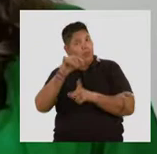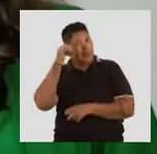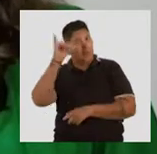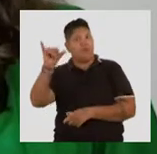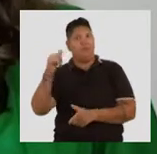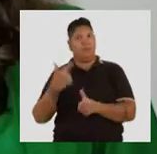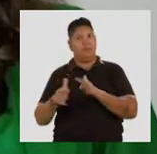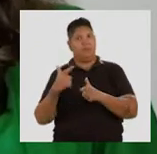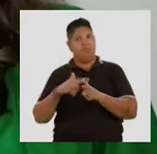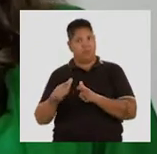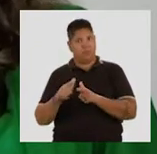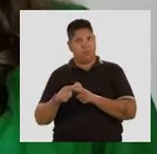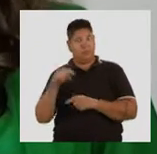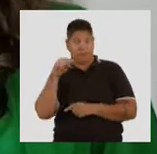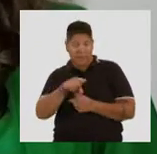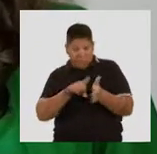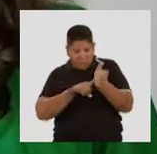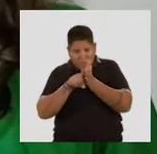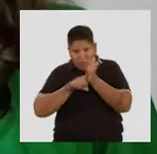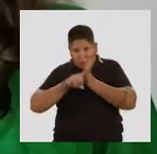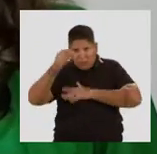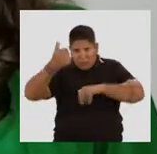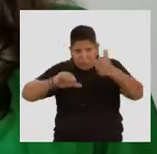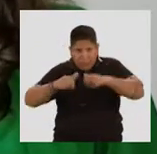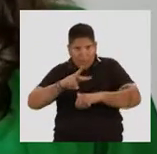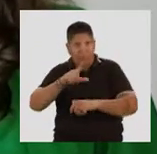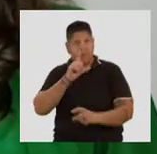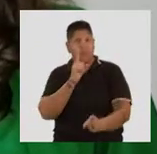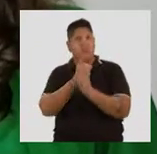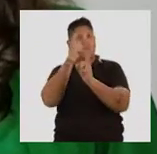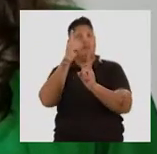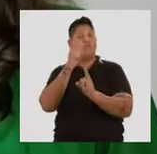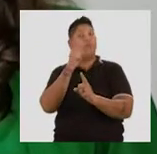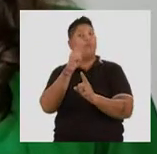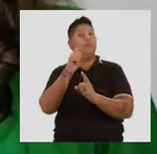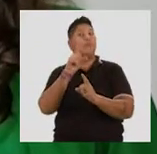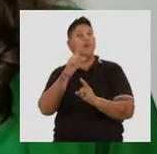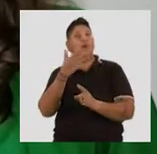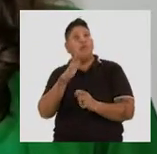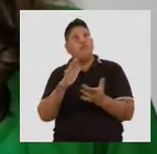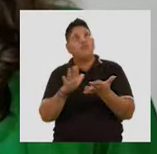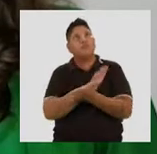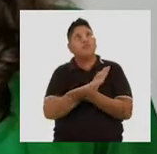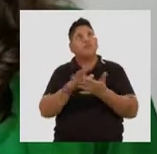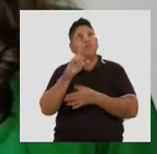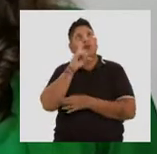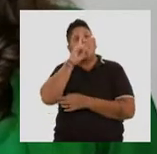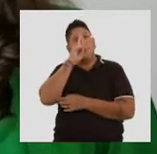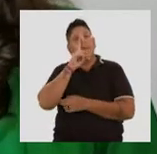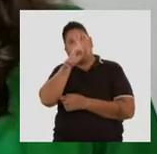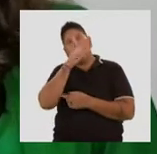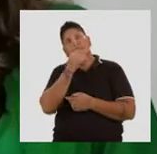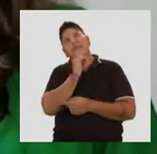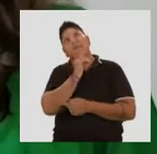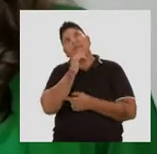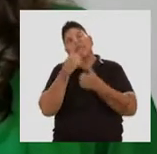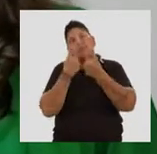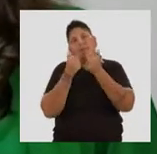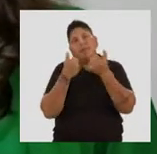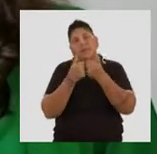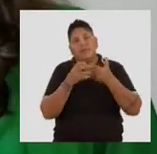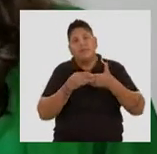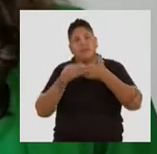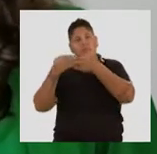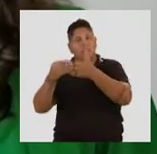prevê medidas de prevenção. Nessa análise ergonômica devem ser identificadas, no mínimo, riscos relacionados com